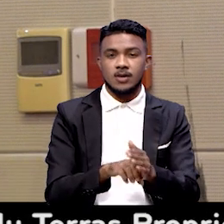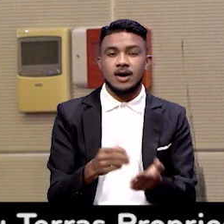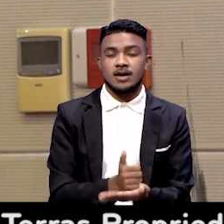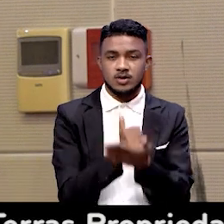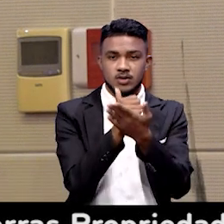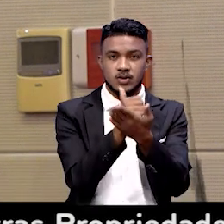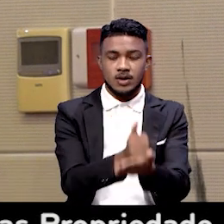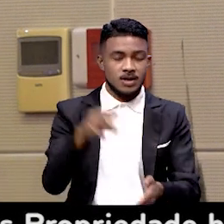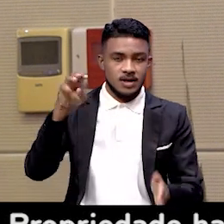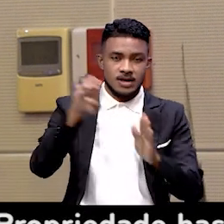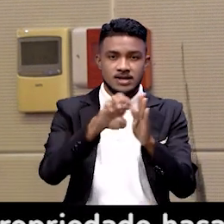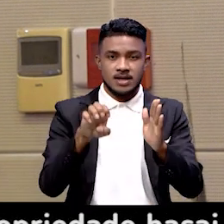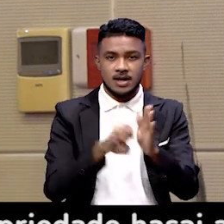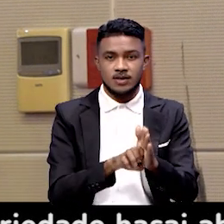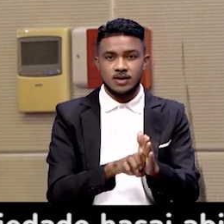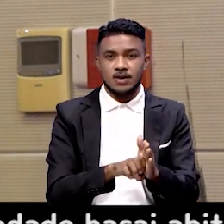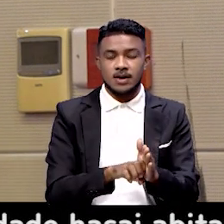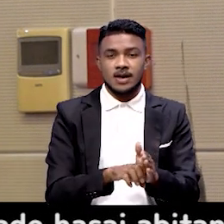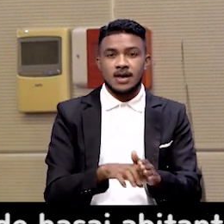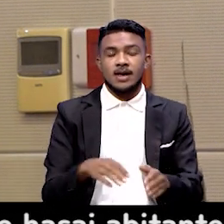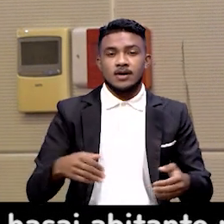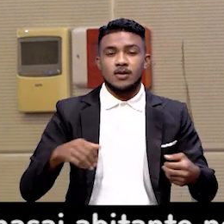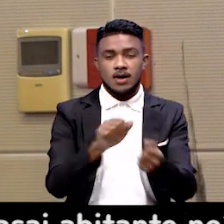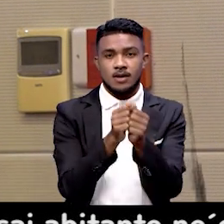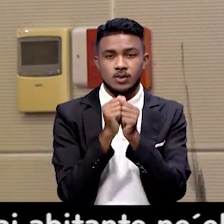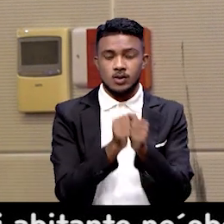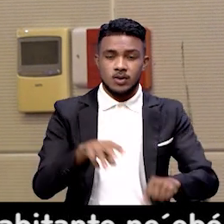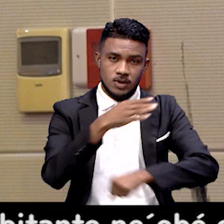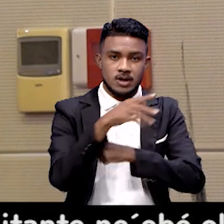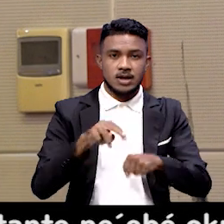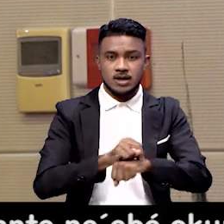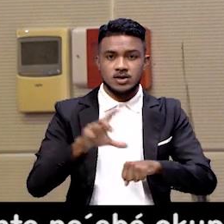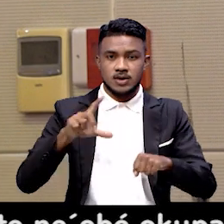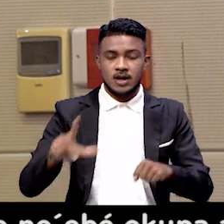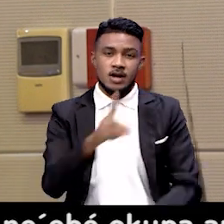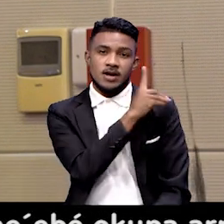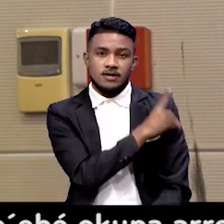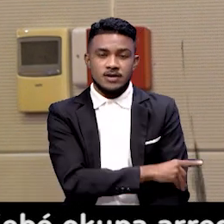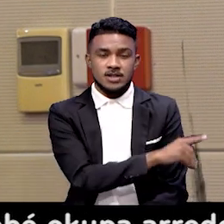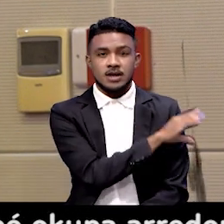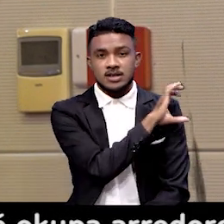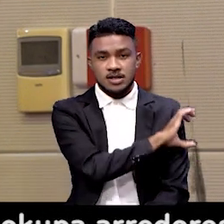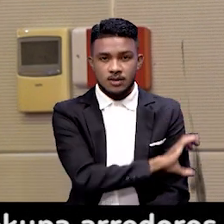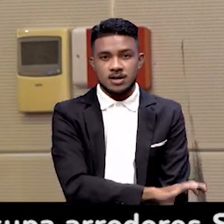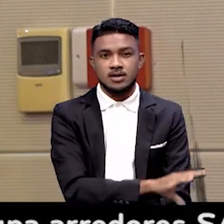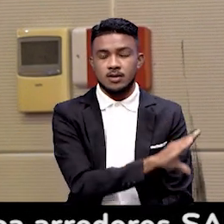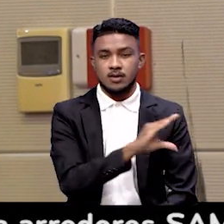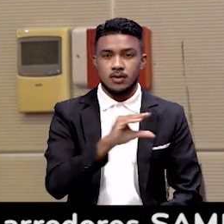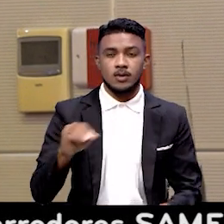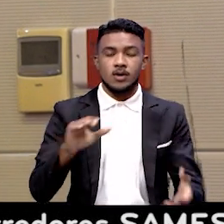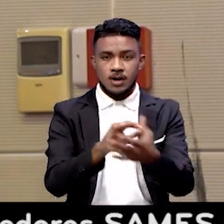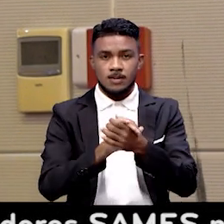integridade do Estado, à coesão e à unidade nacional, à defesa e à segurança, à paz,